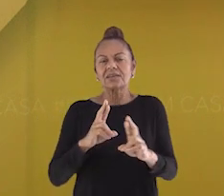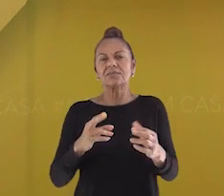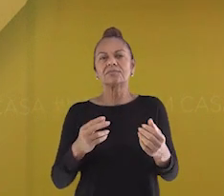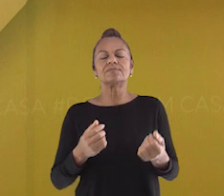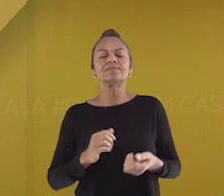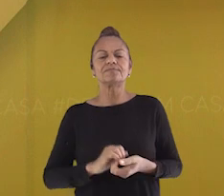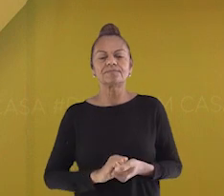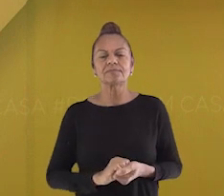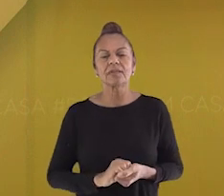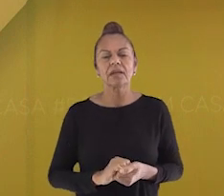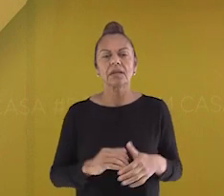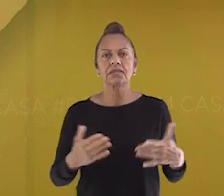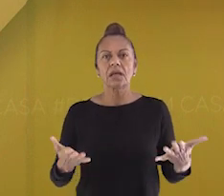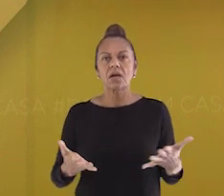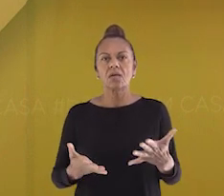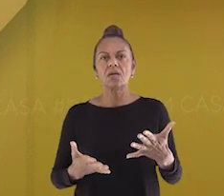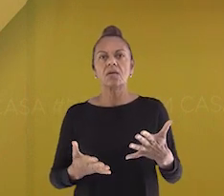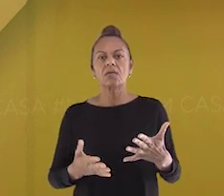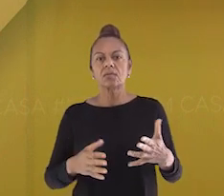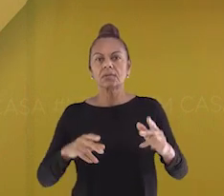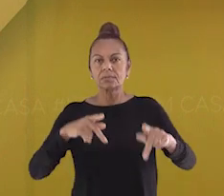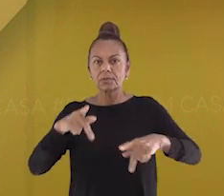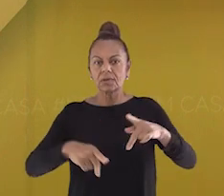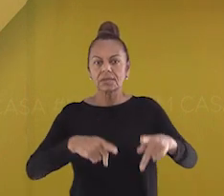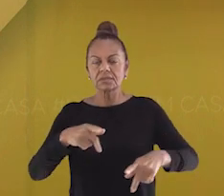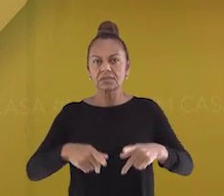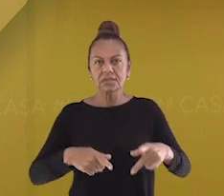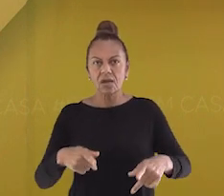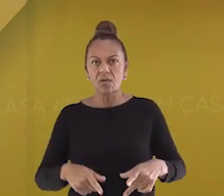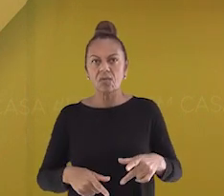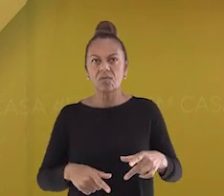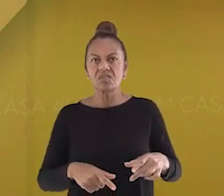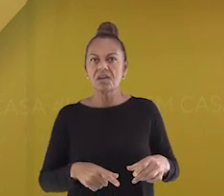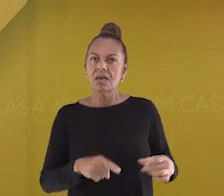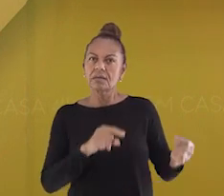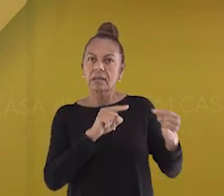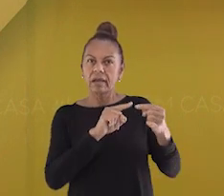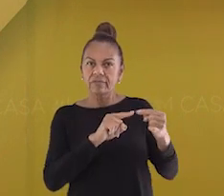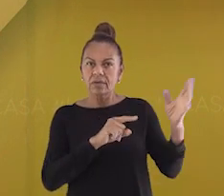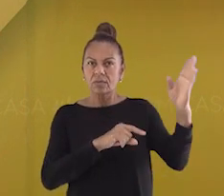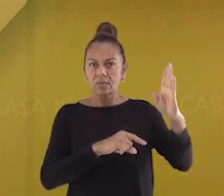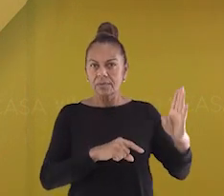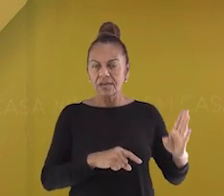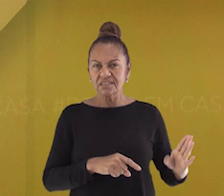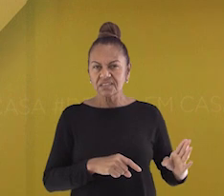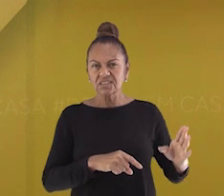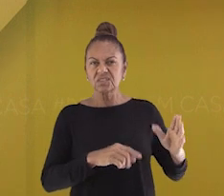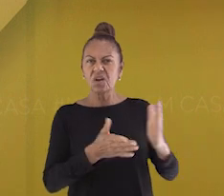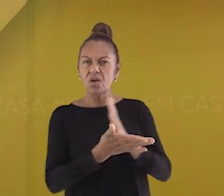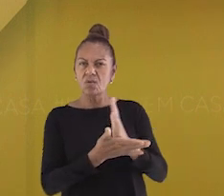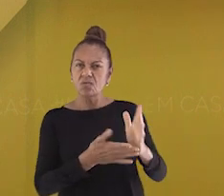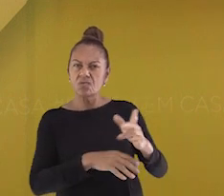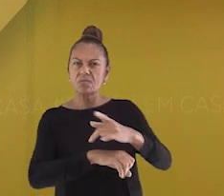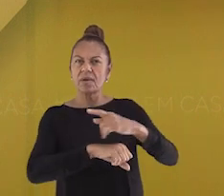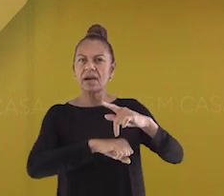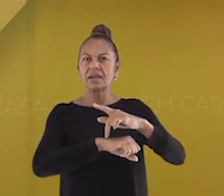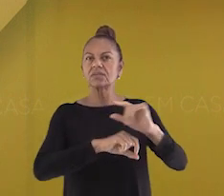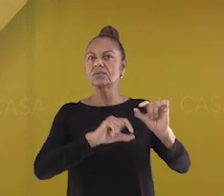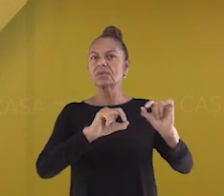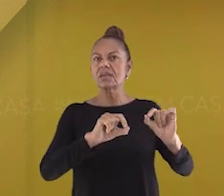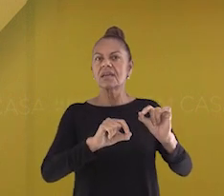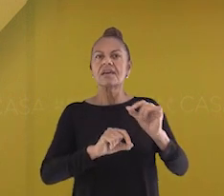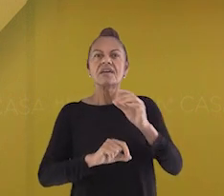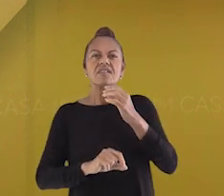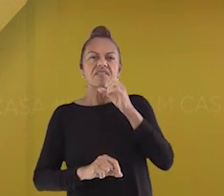na Previdência. Quando a população segue uma tendência de envelhecimento, como é o caso do Brasil e